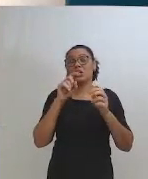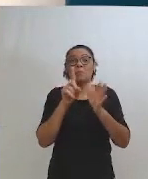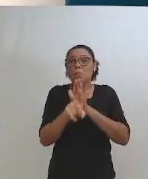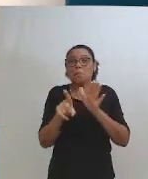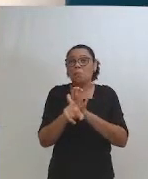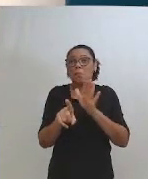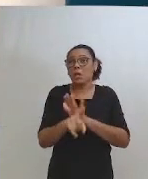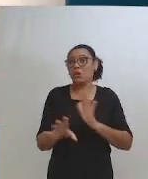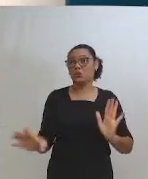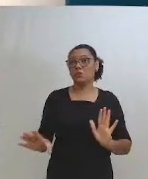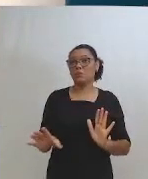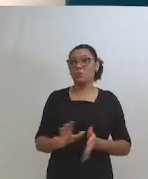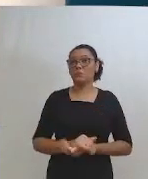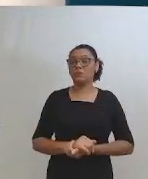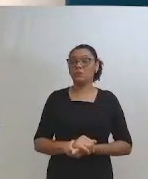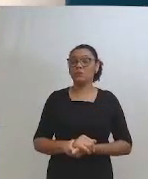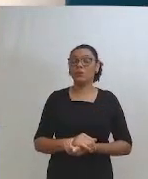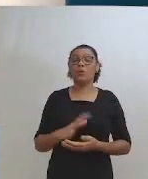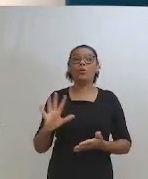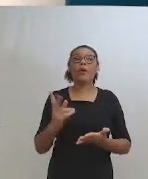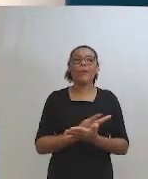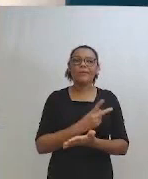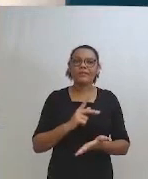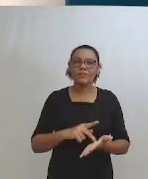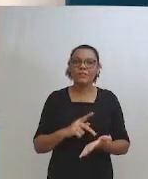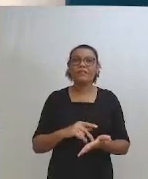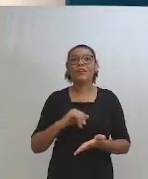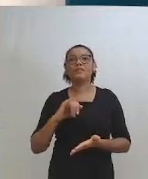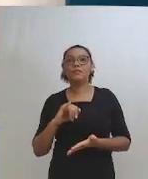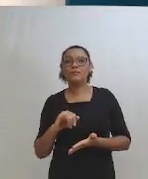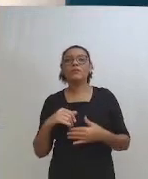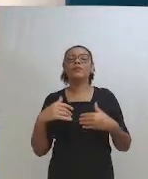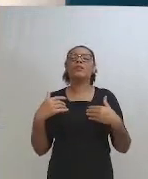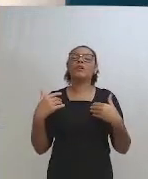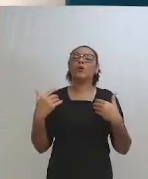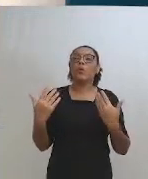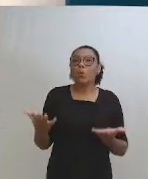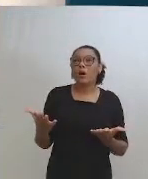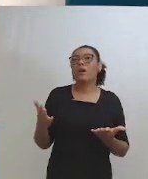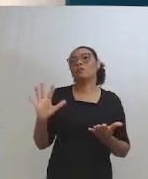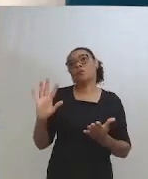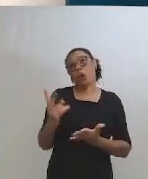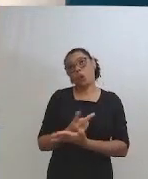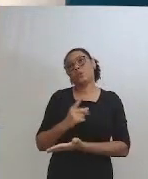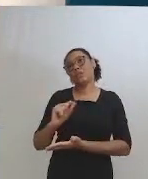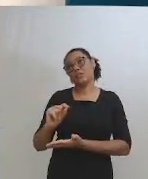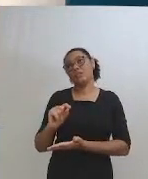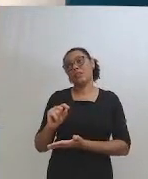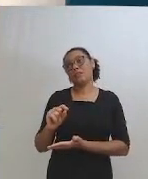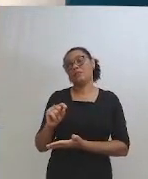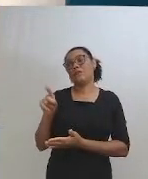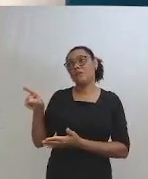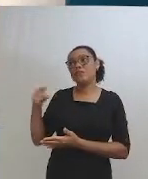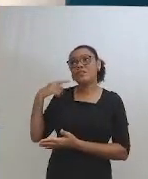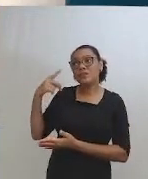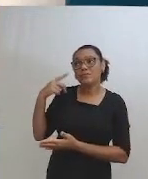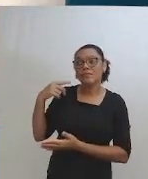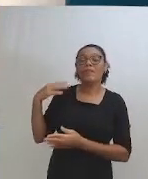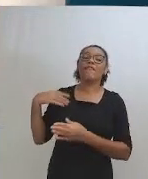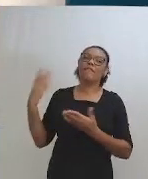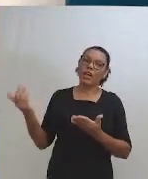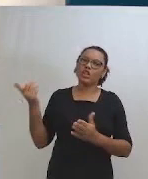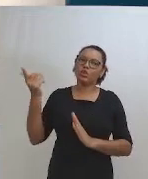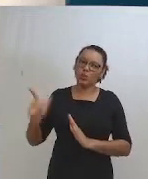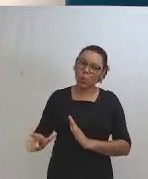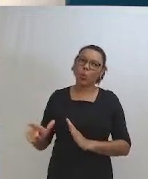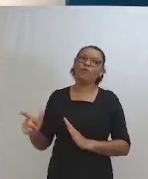No caso concreto, quando assim ocorrer, a doutora certamente vai trazer o caso à corte.